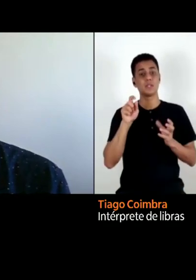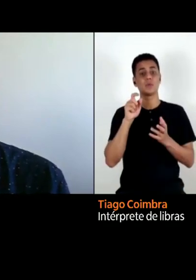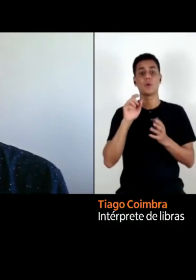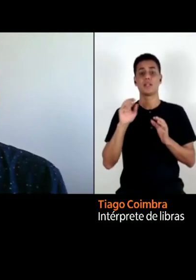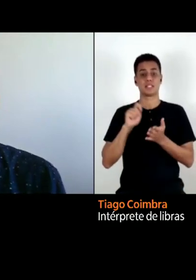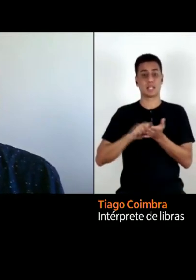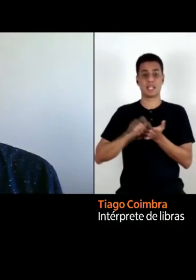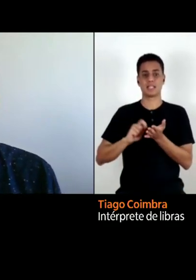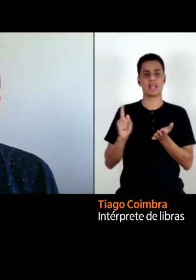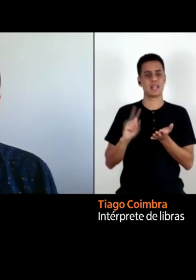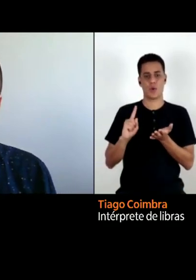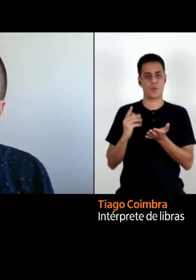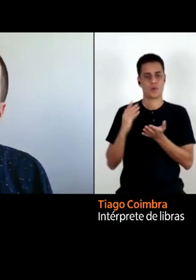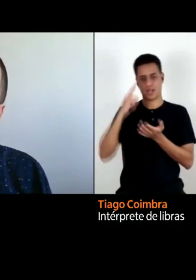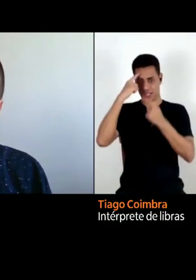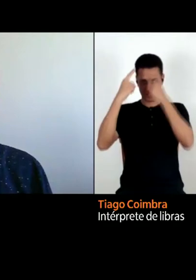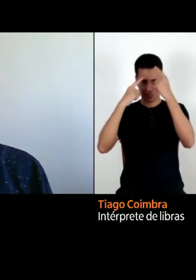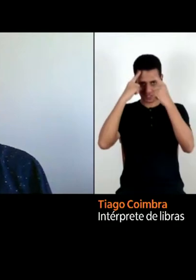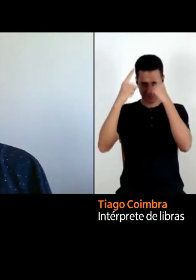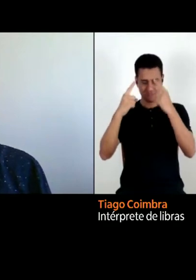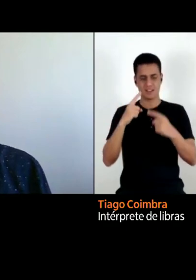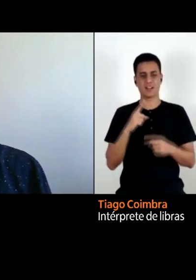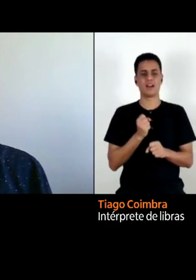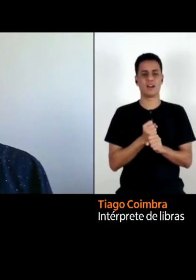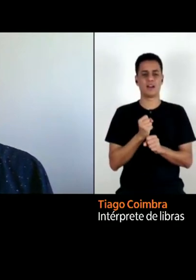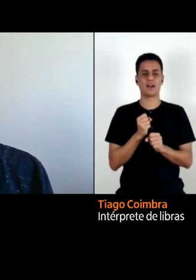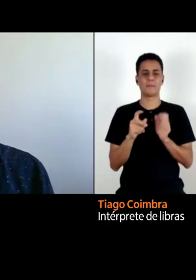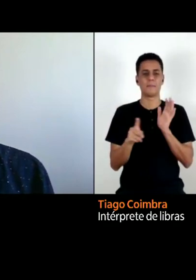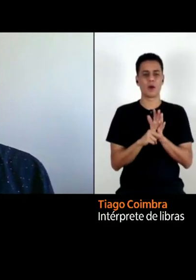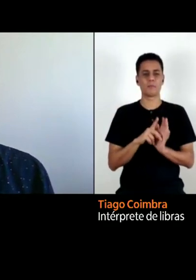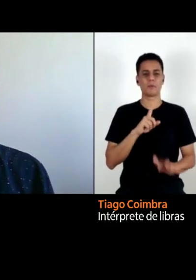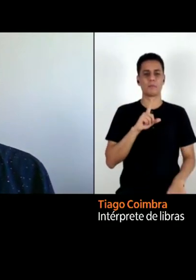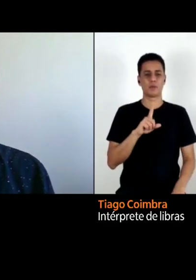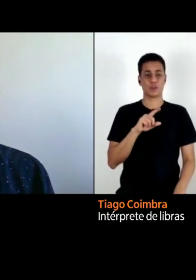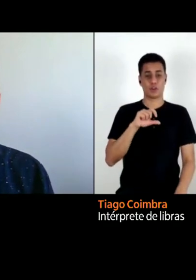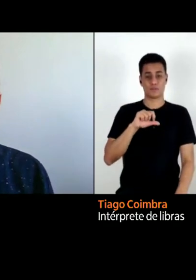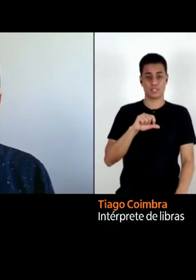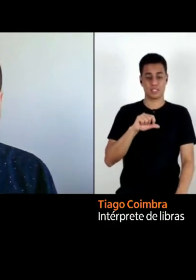de 2003, e Traffic, de 2007.